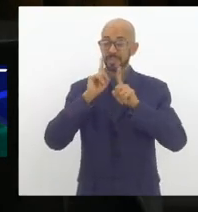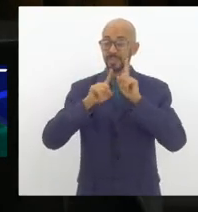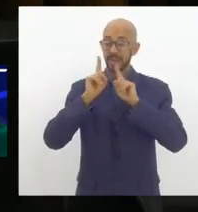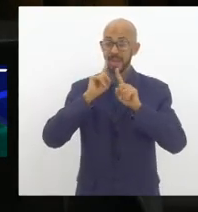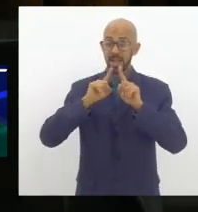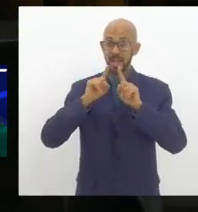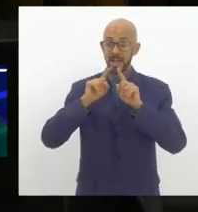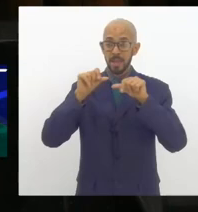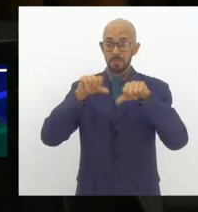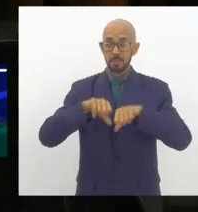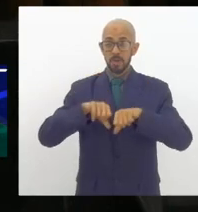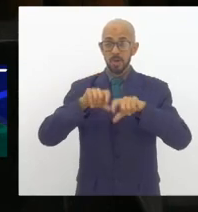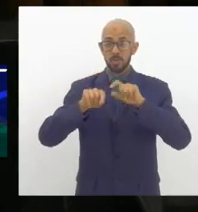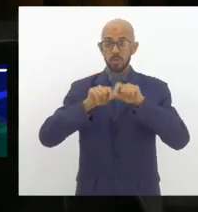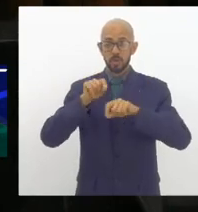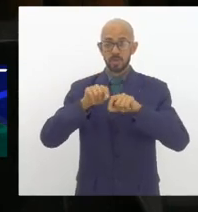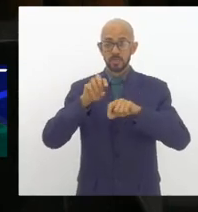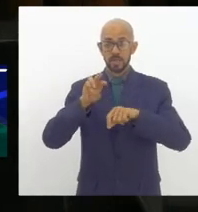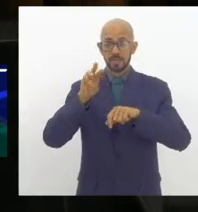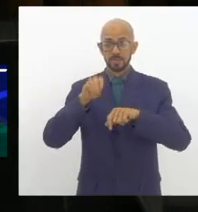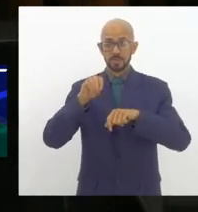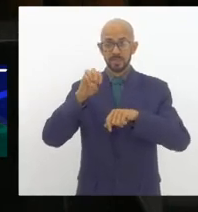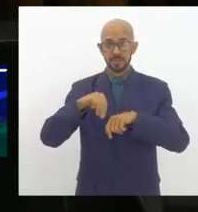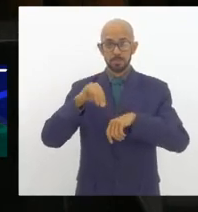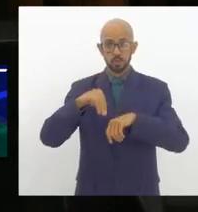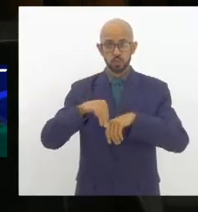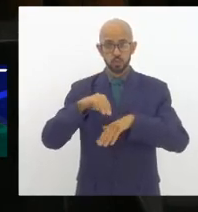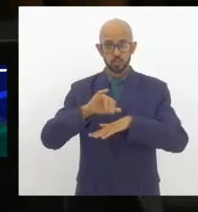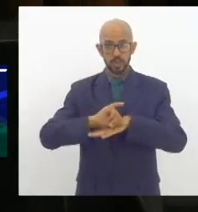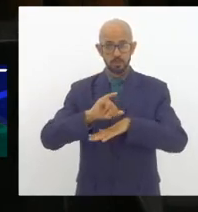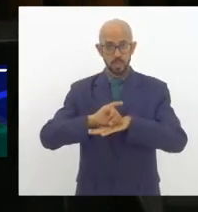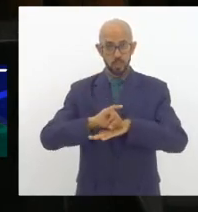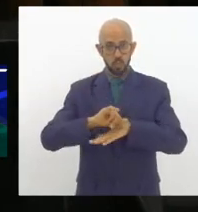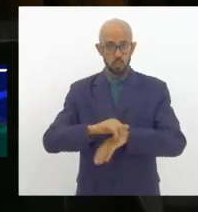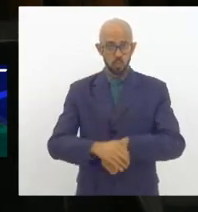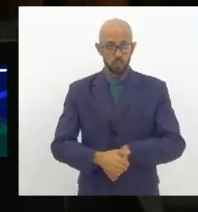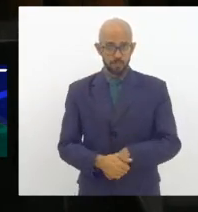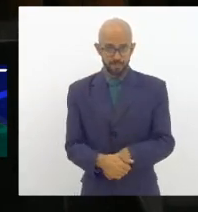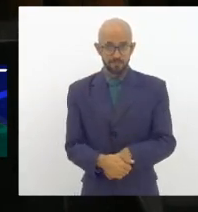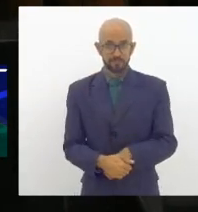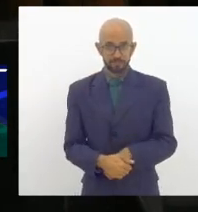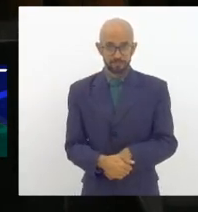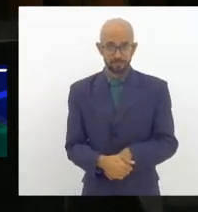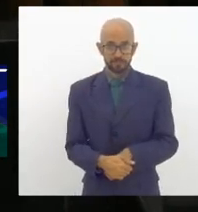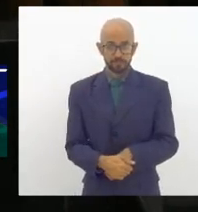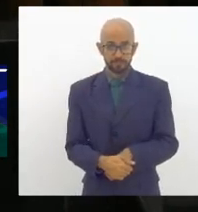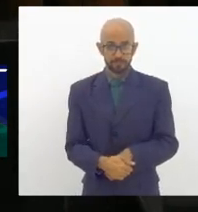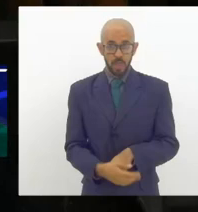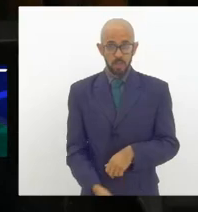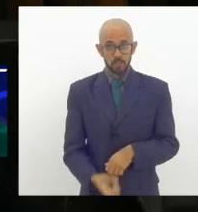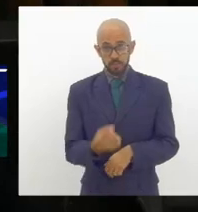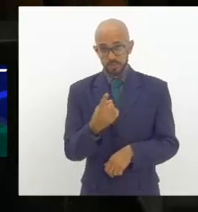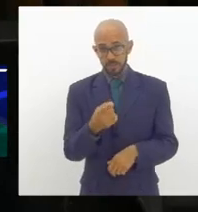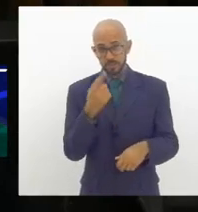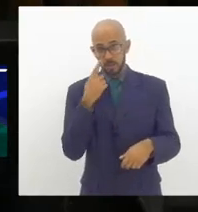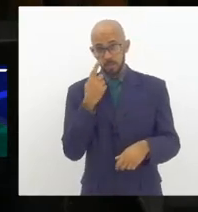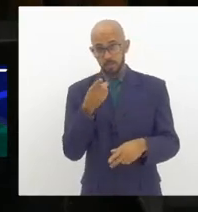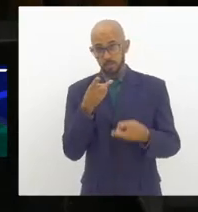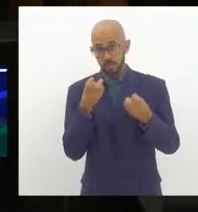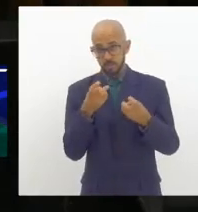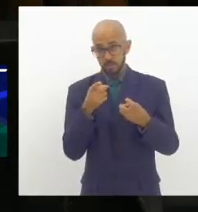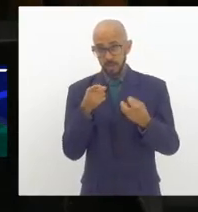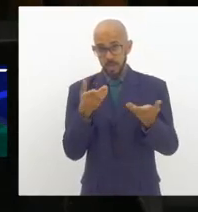tá estamos a 30 minutos da capital da capital e vocês estão vendo agora